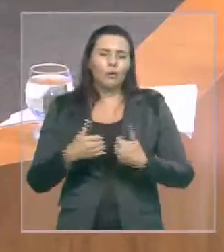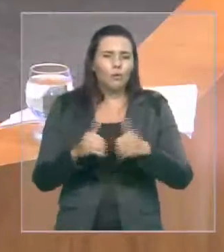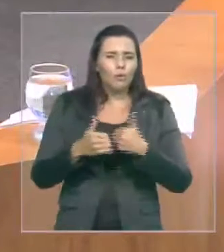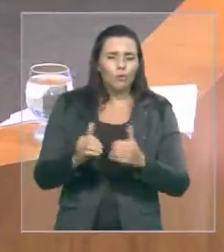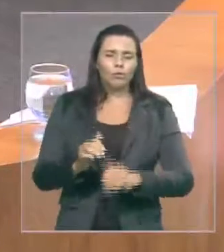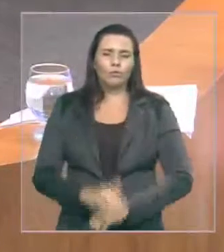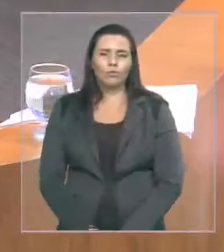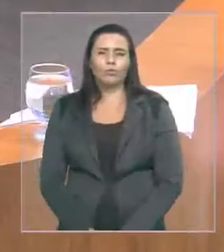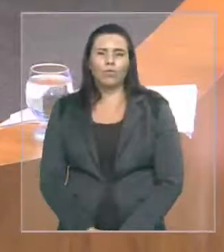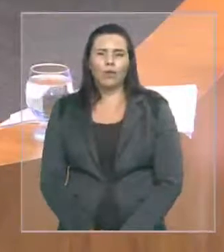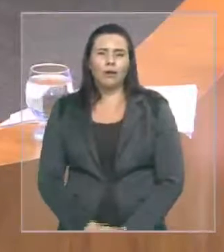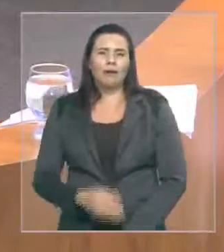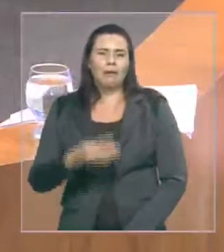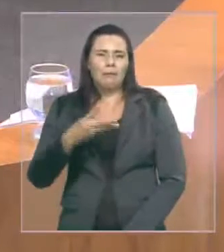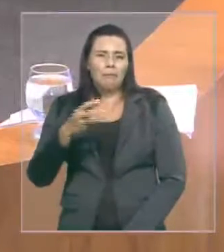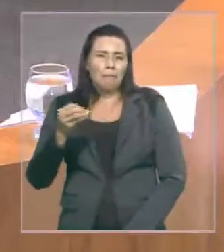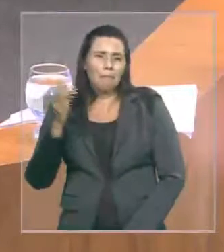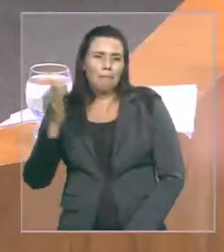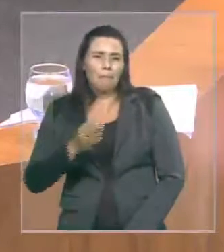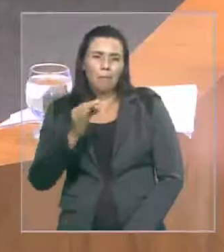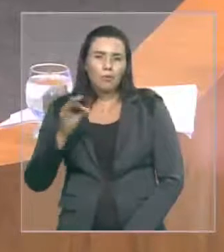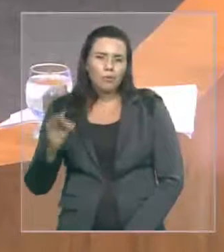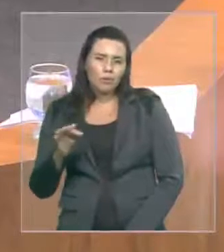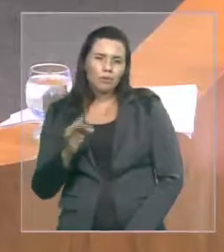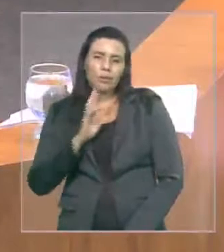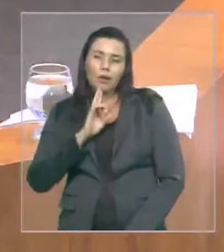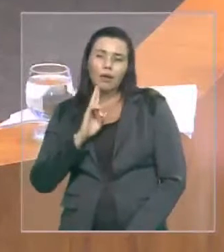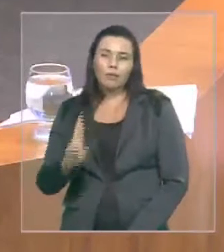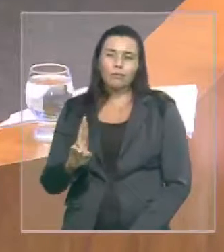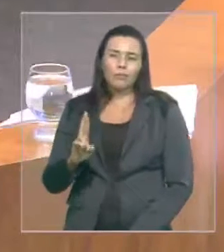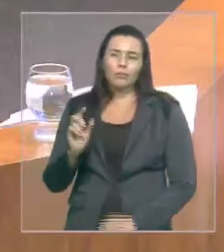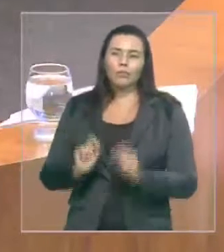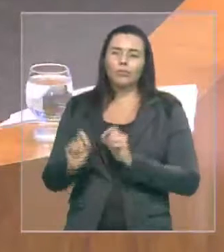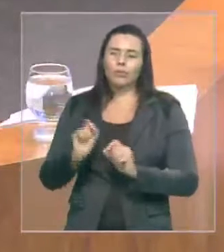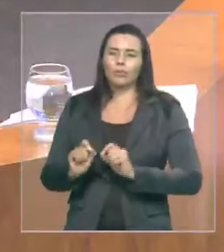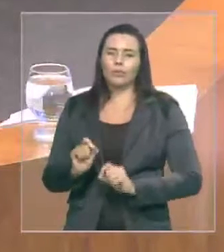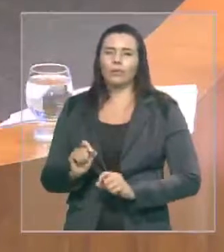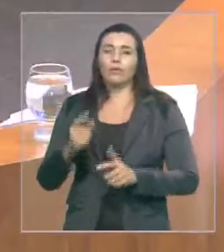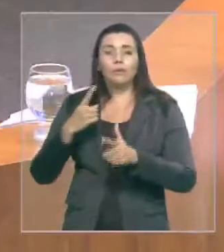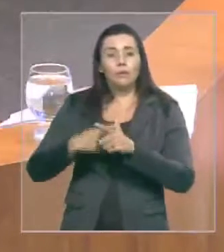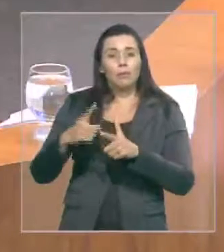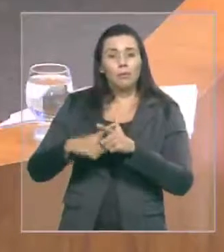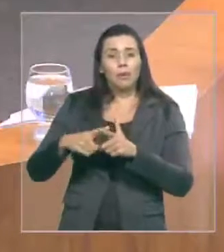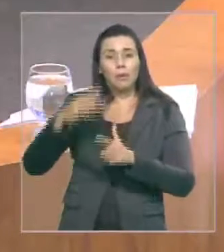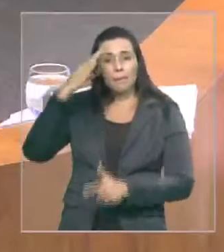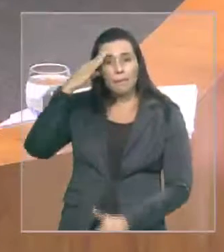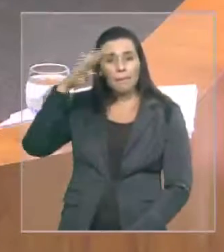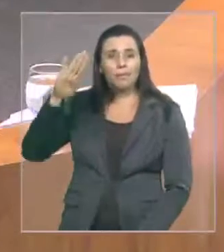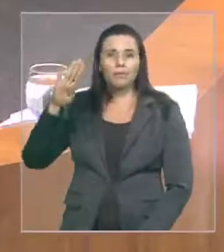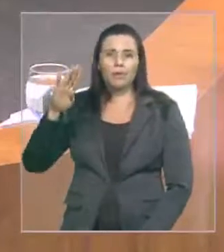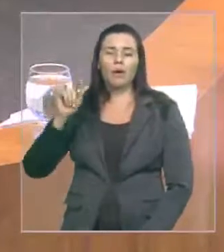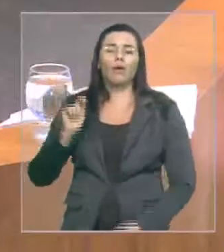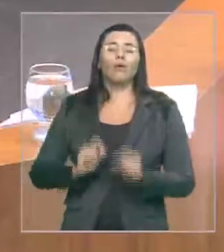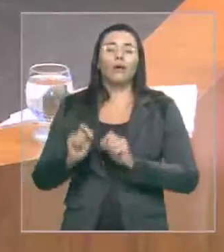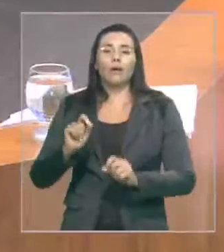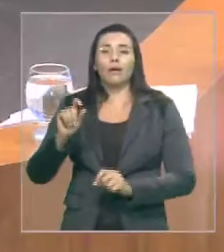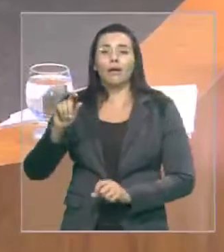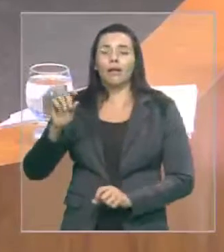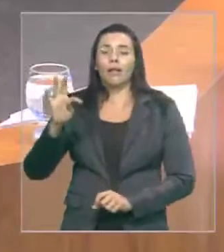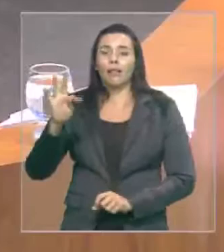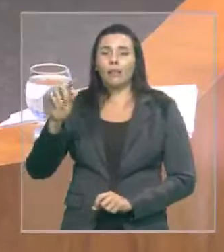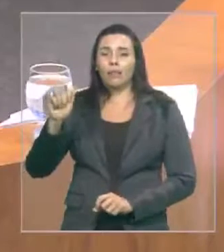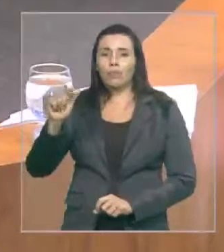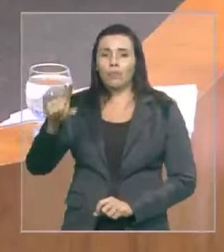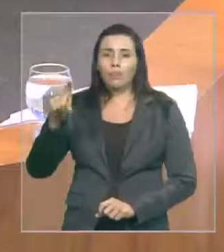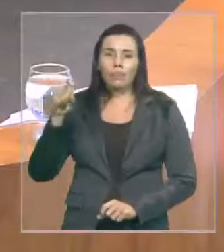30% dos entrevistados entendem que o problema principal é a tarifa. Ou seja,